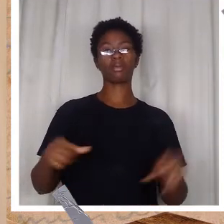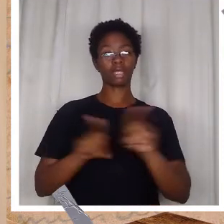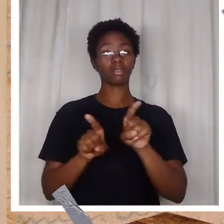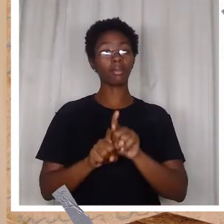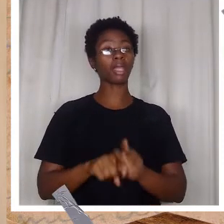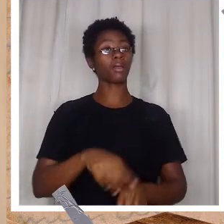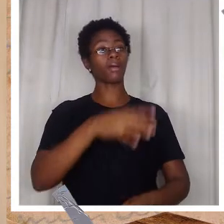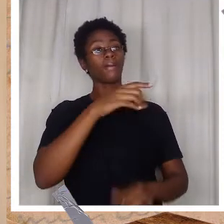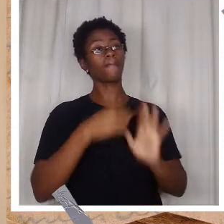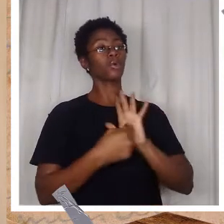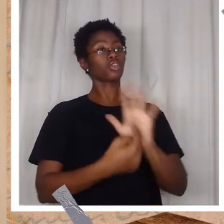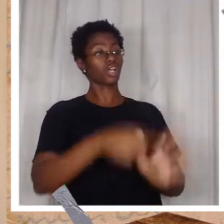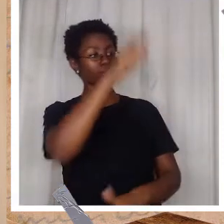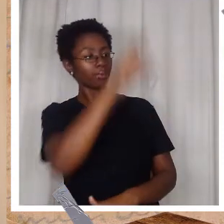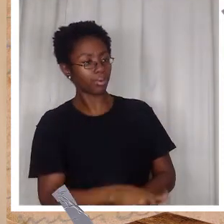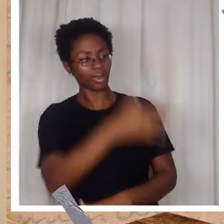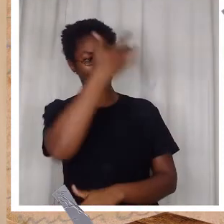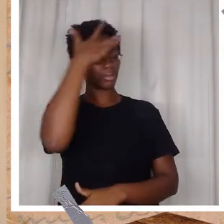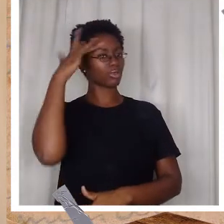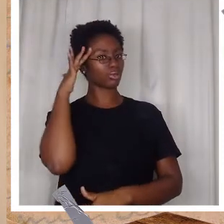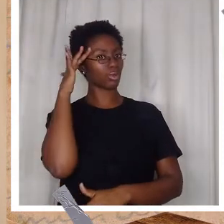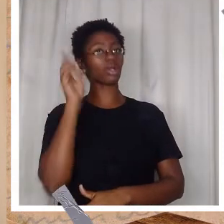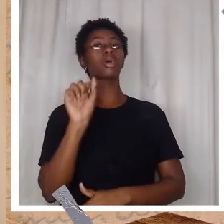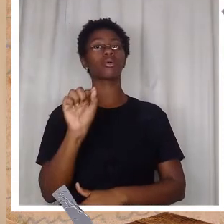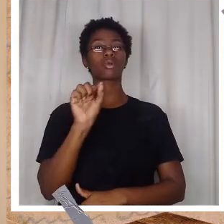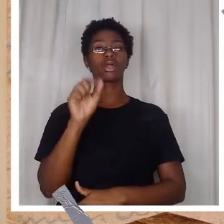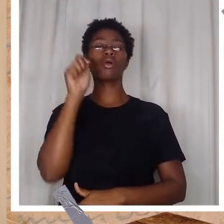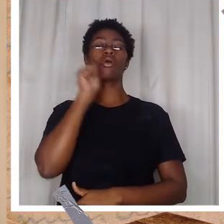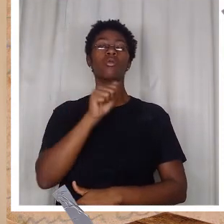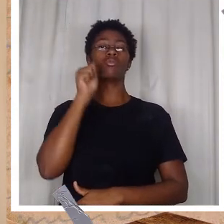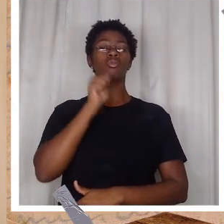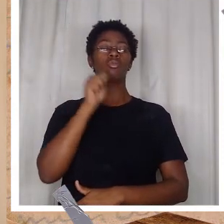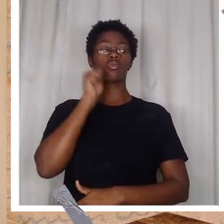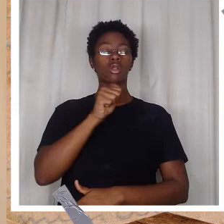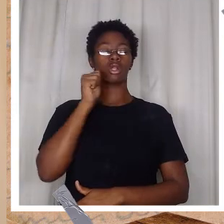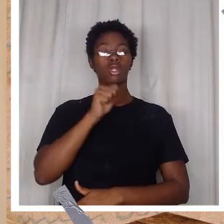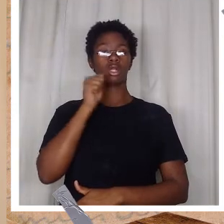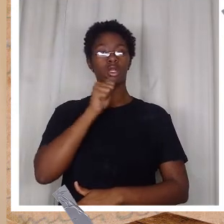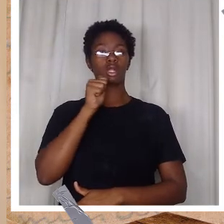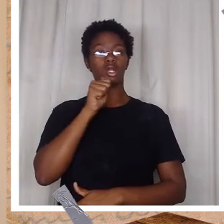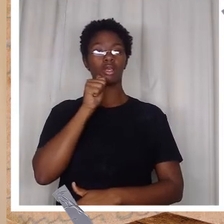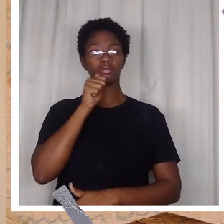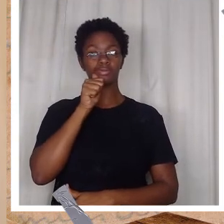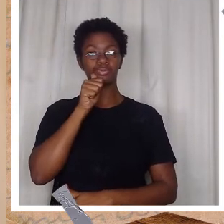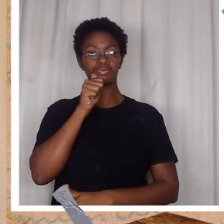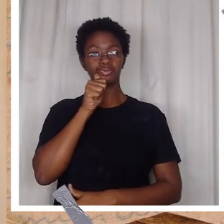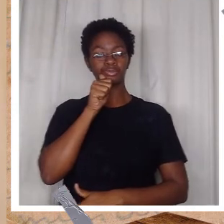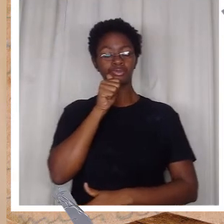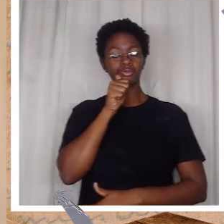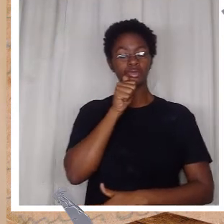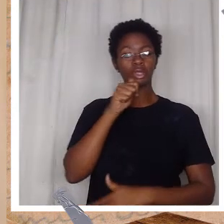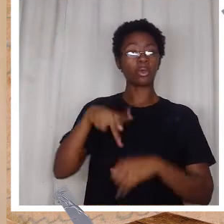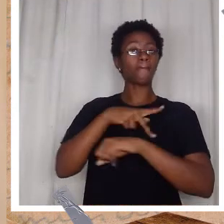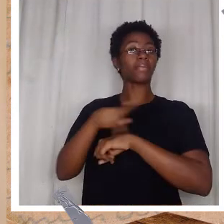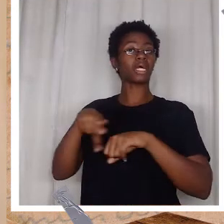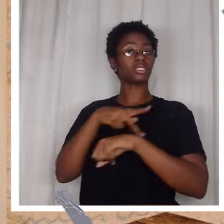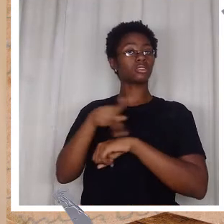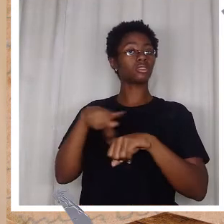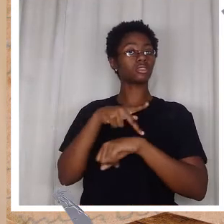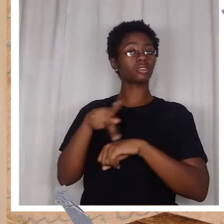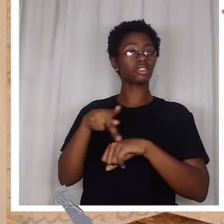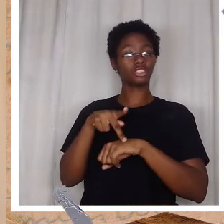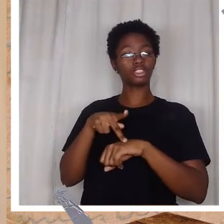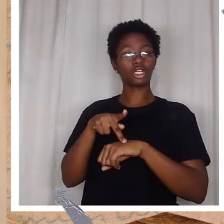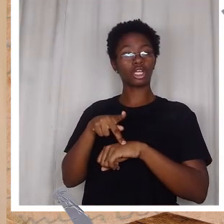conta, que é uma mulher que se construiu num país onde a mulher estava